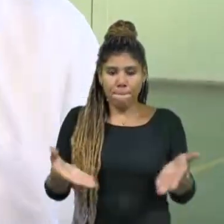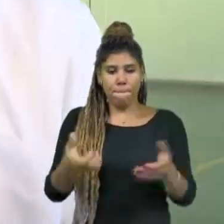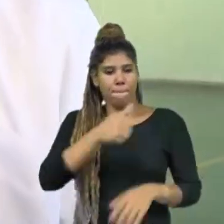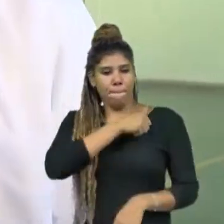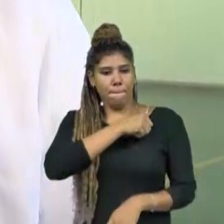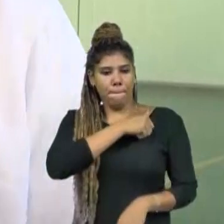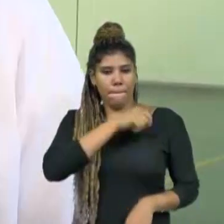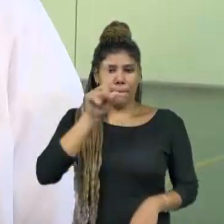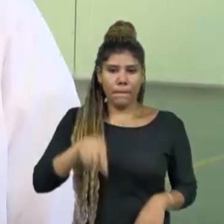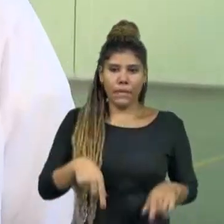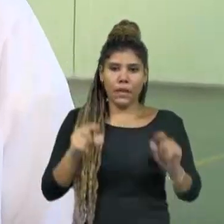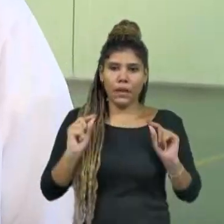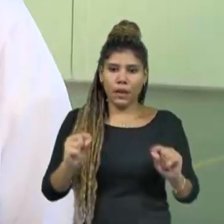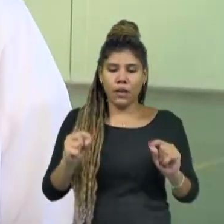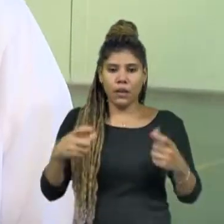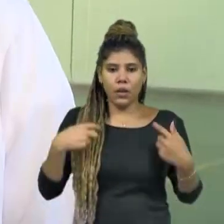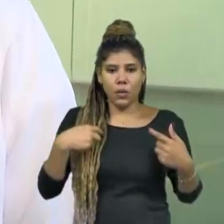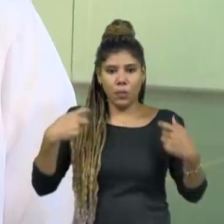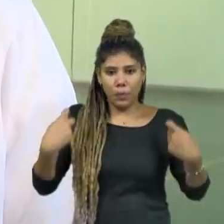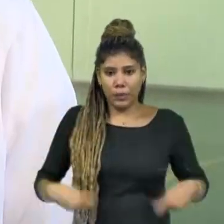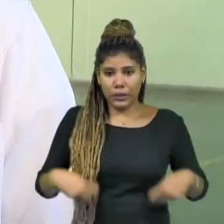quadra, eu tenho que